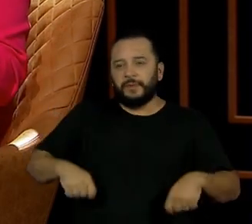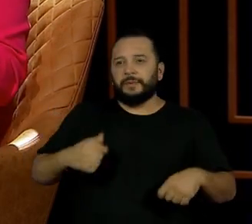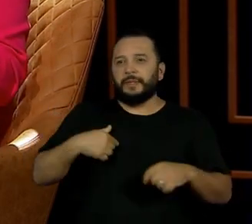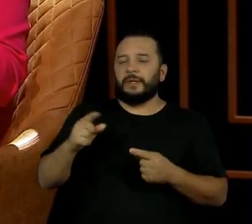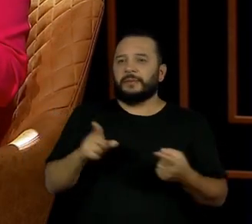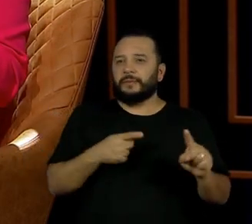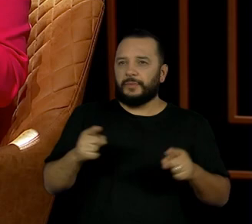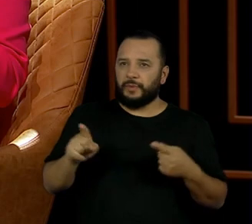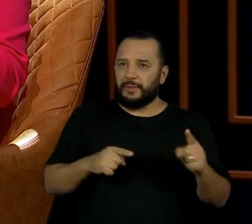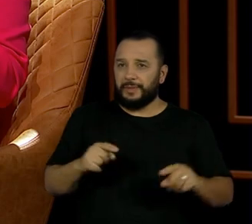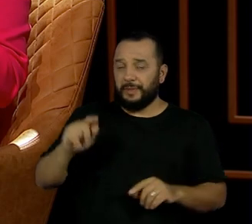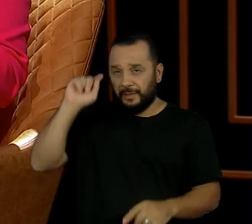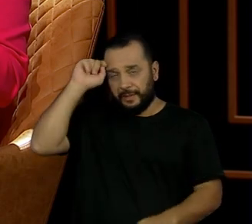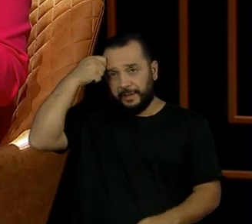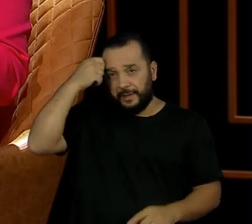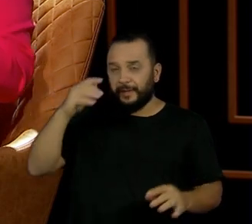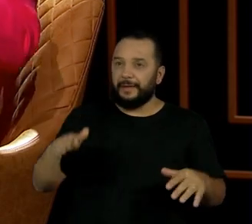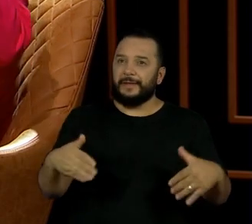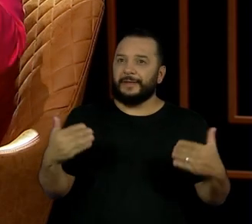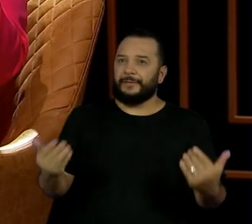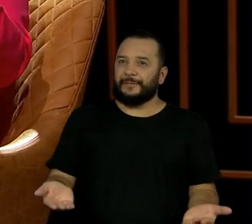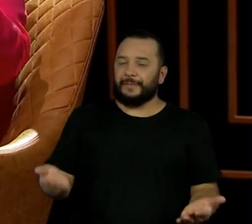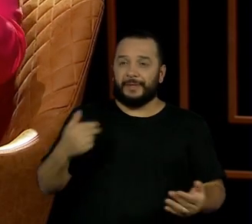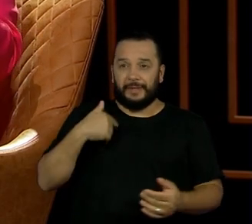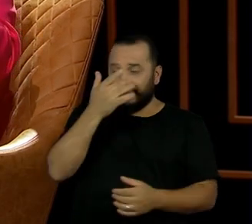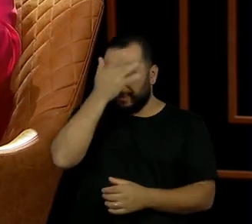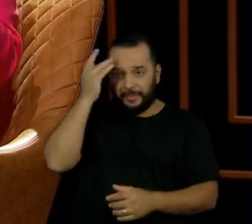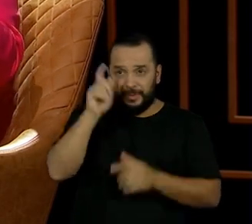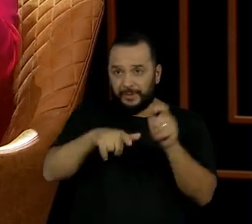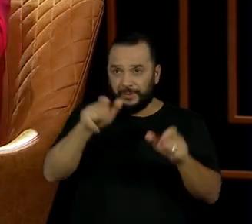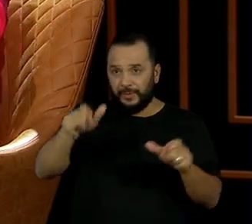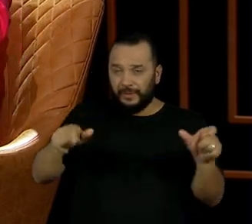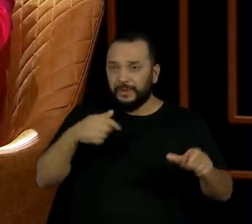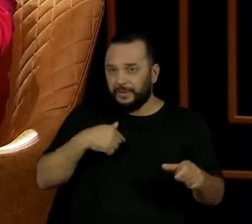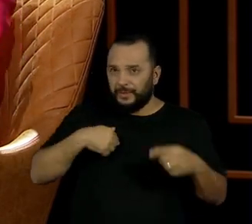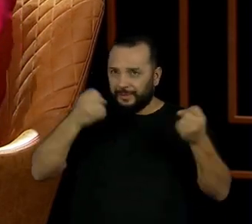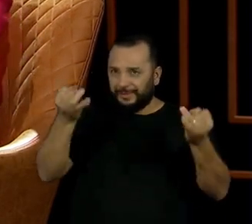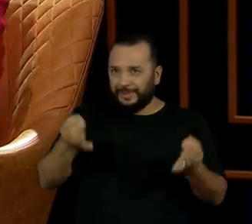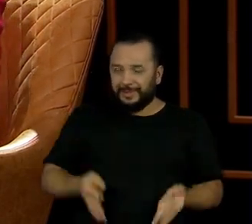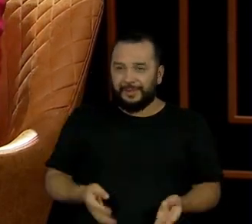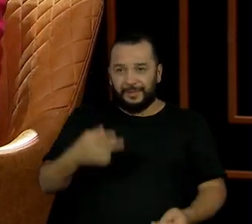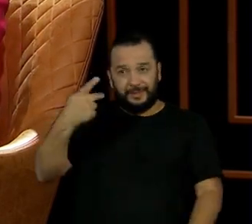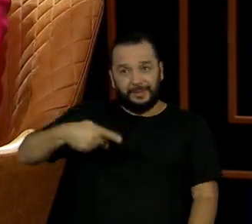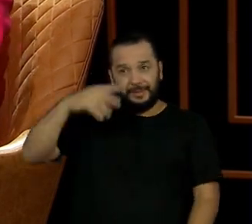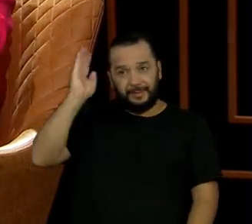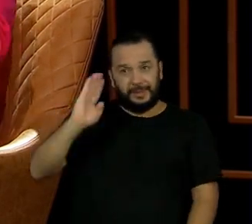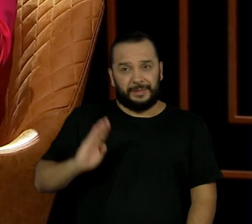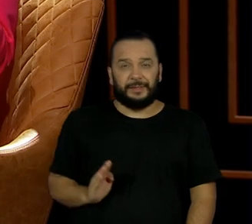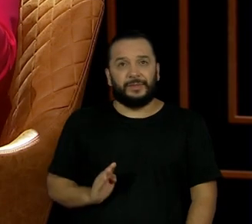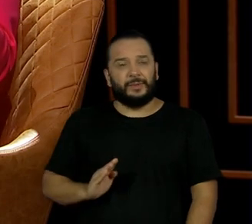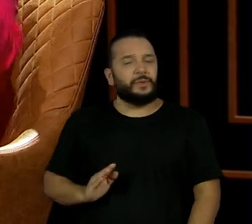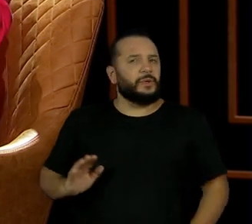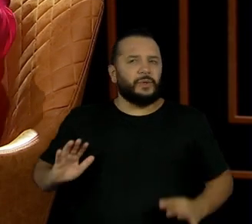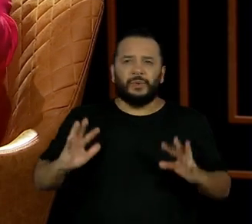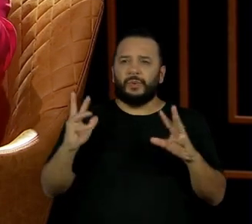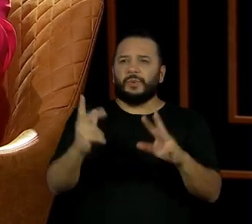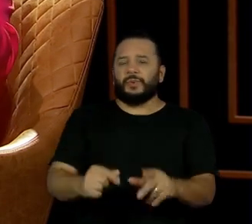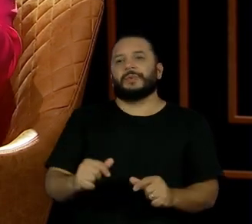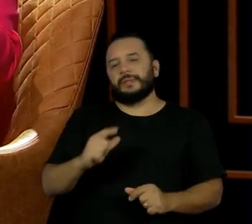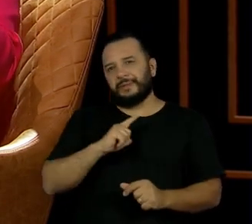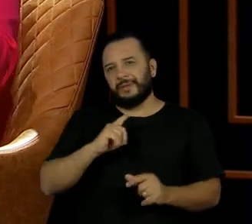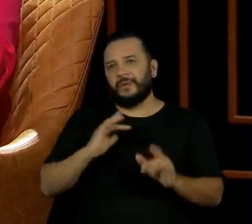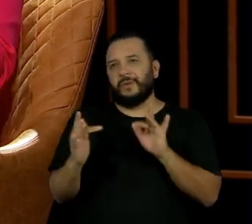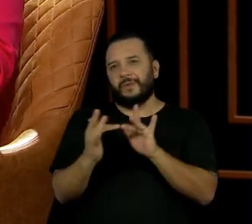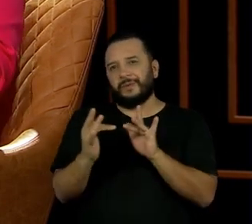e eu acho que enfim E essas pessoas todas que eu tô falando essas brasileiras todas eu tenho contato